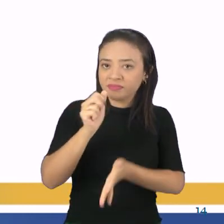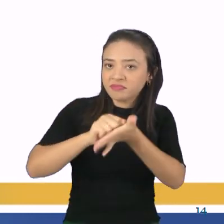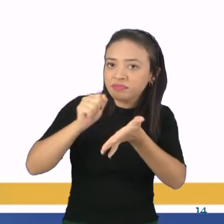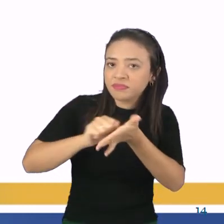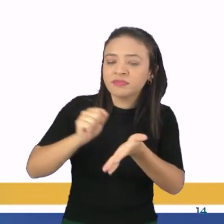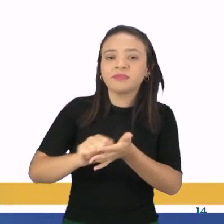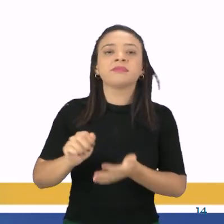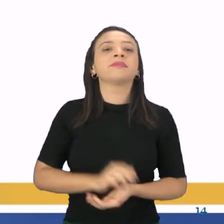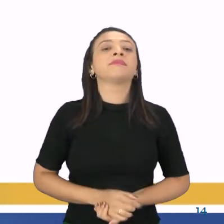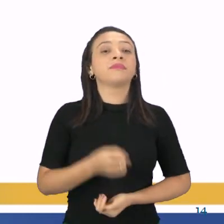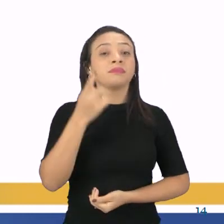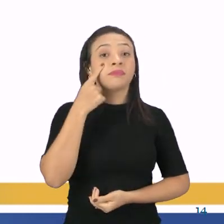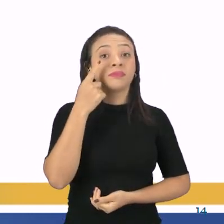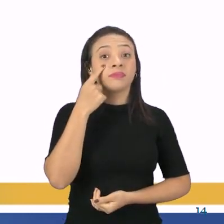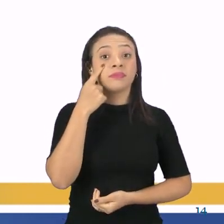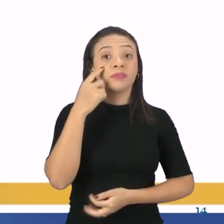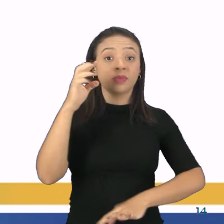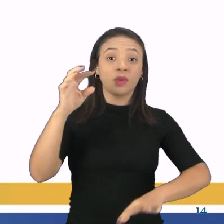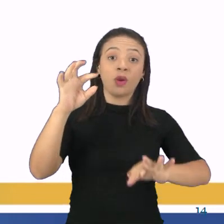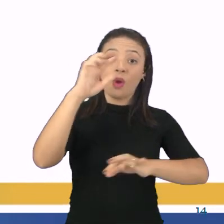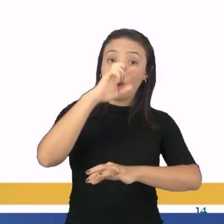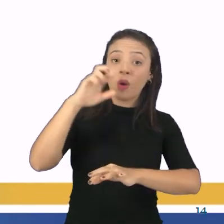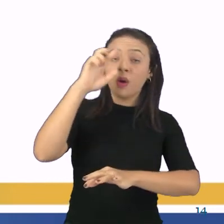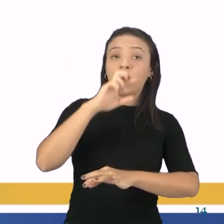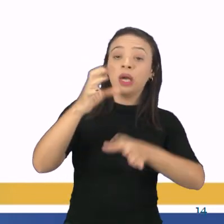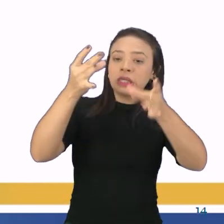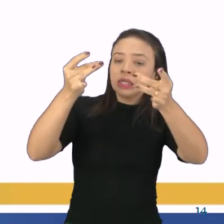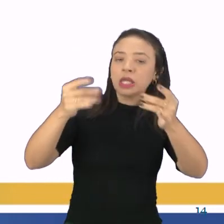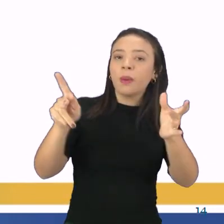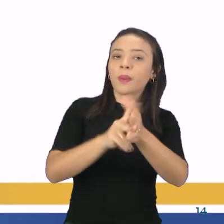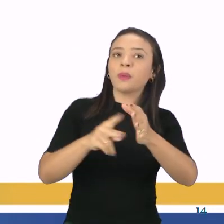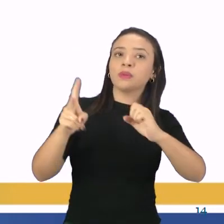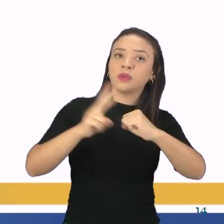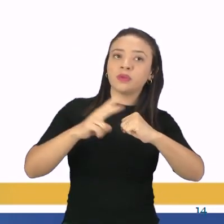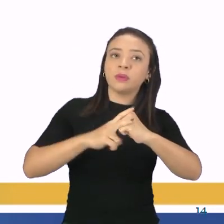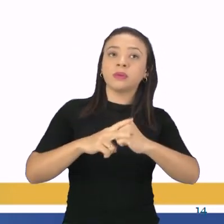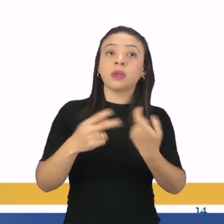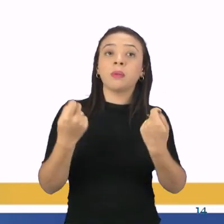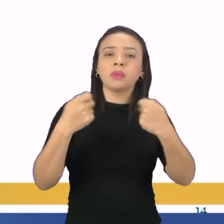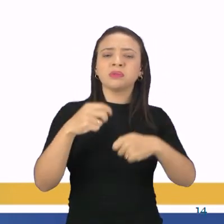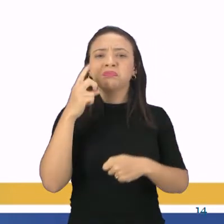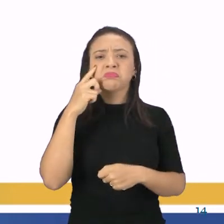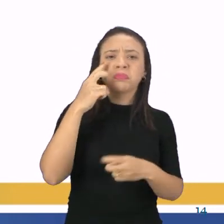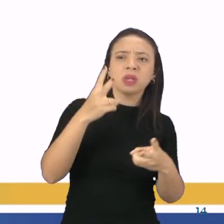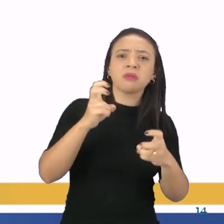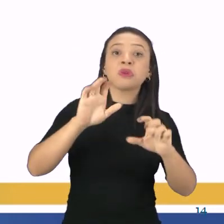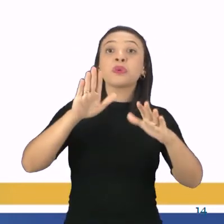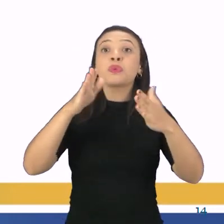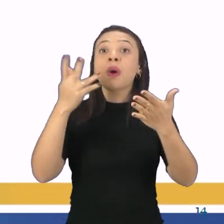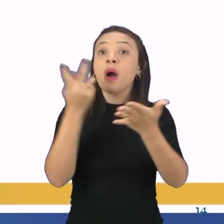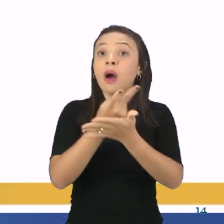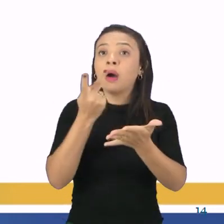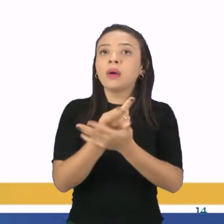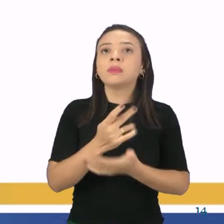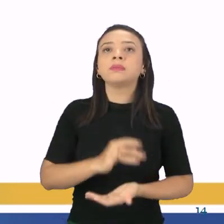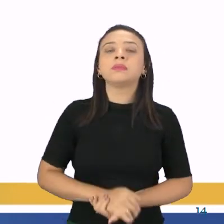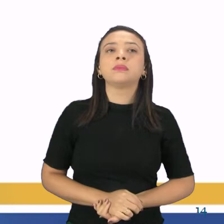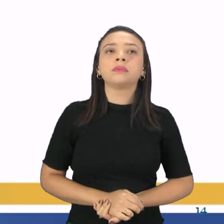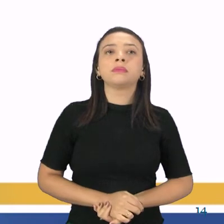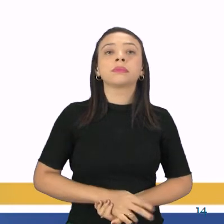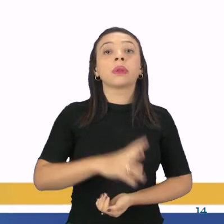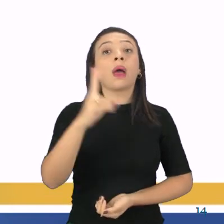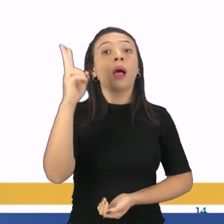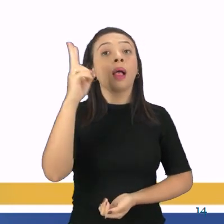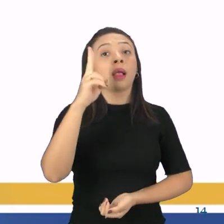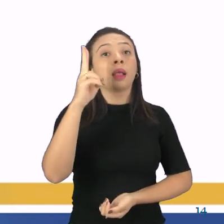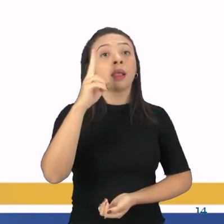agora vamos observar bem aí os detalhes do verbo to be, para que vocês possam ver o que está errado aí. Lembra de observar o pronome,